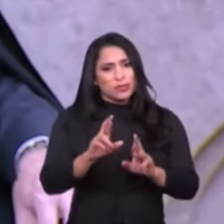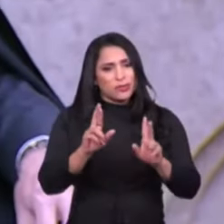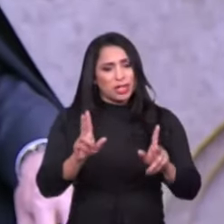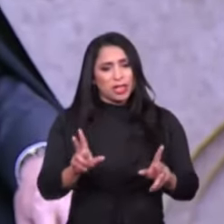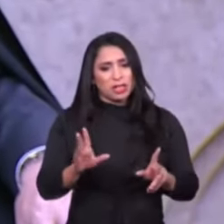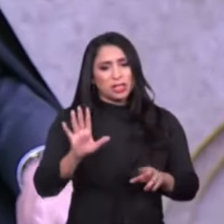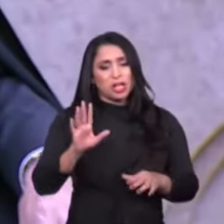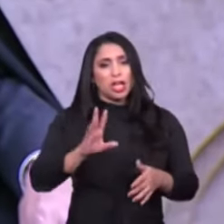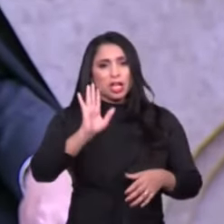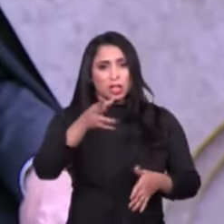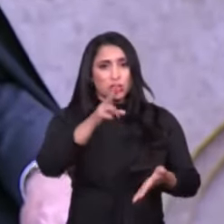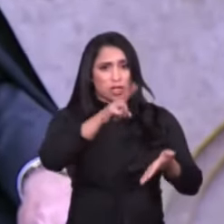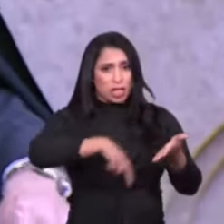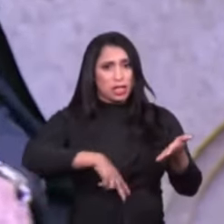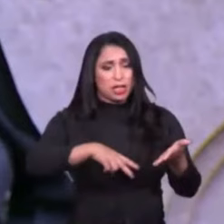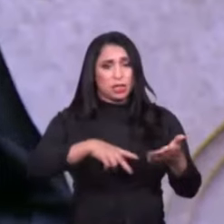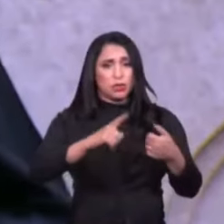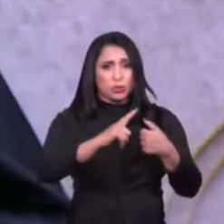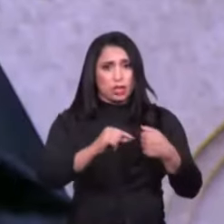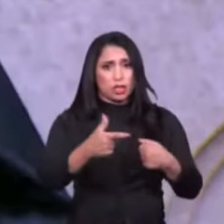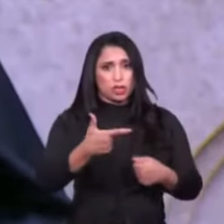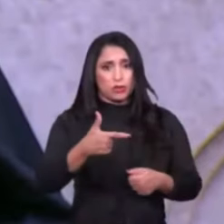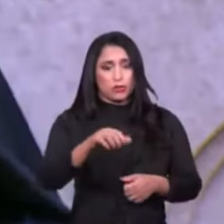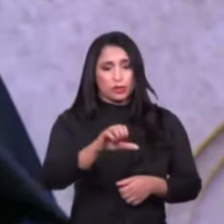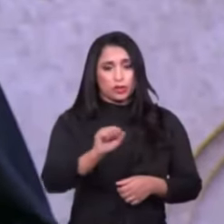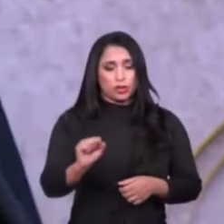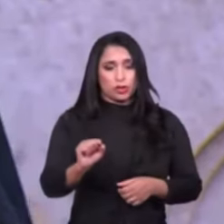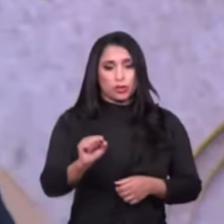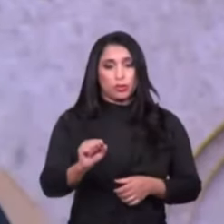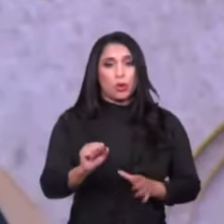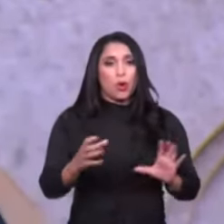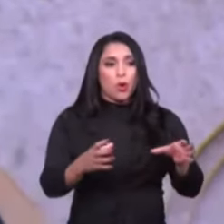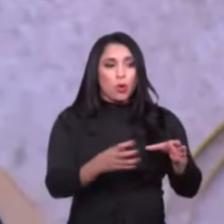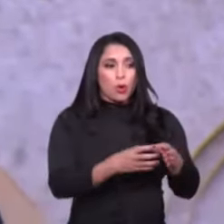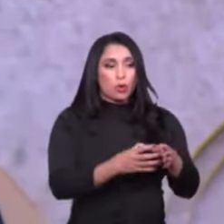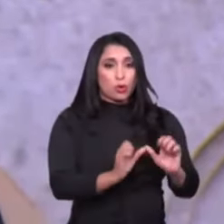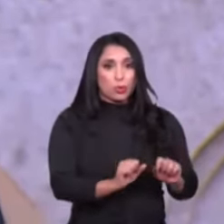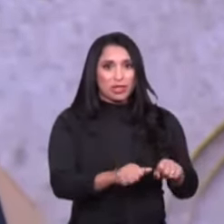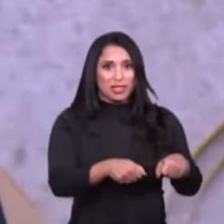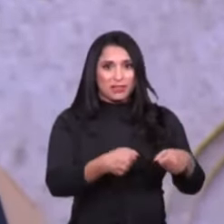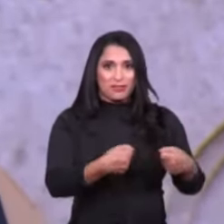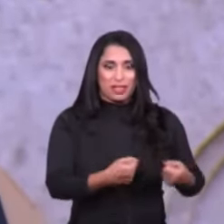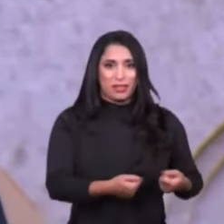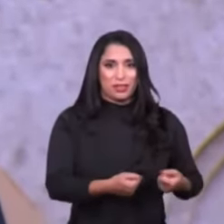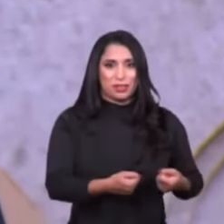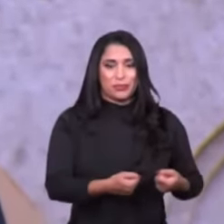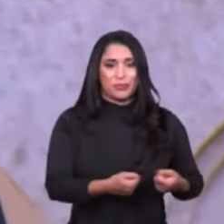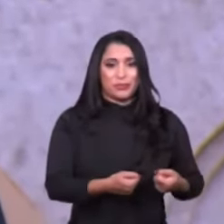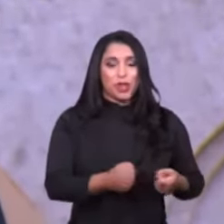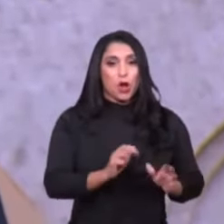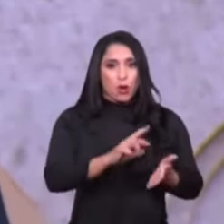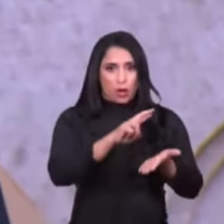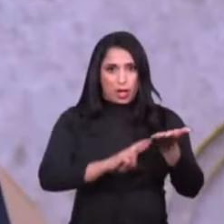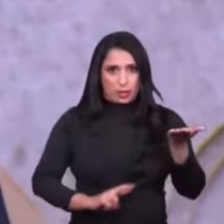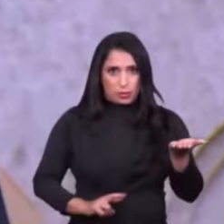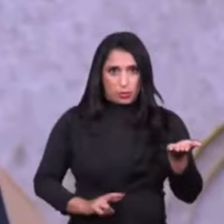li do artigo 28. Os que defendem a posição do